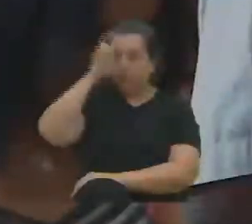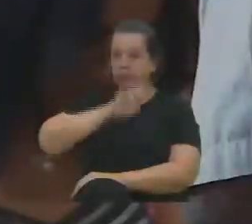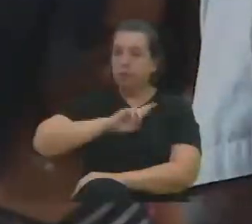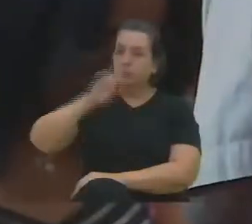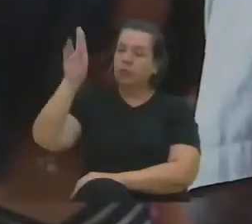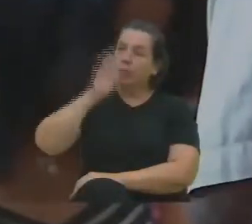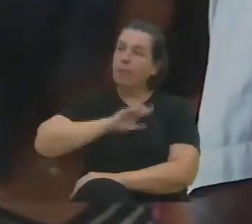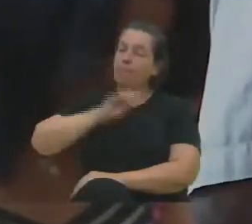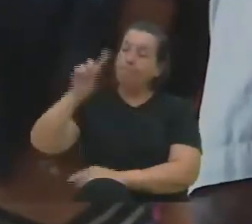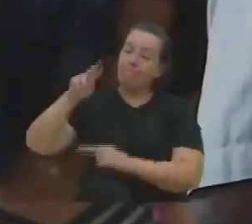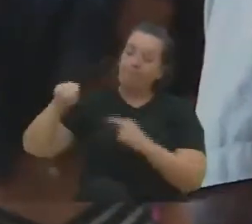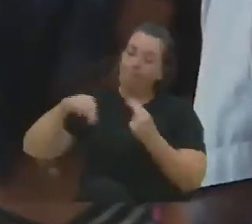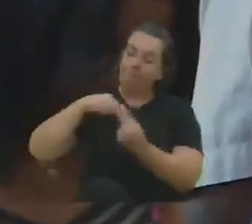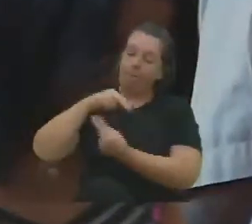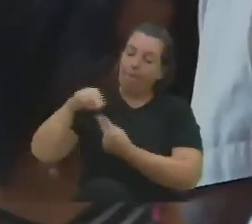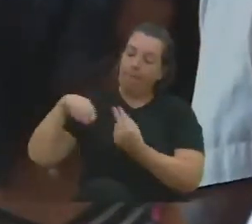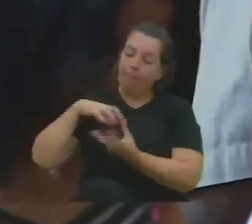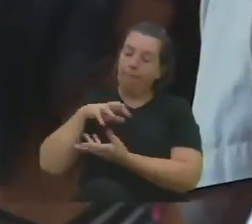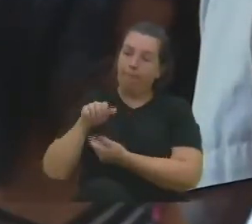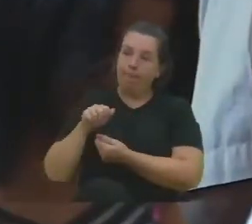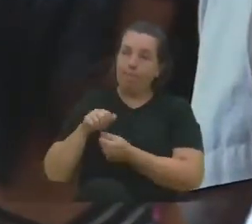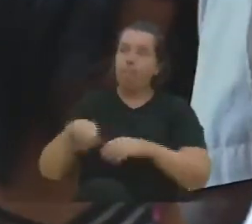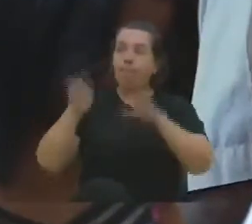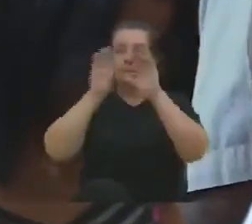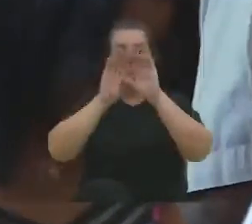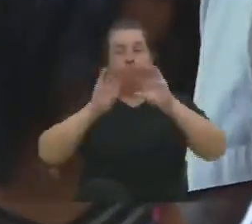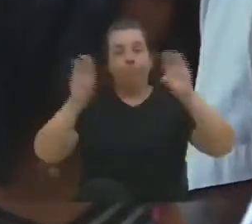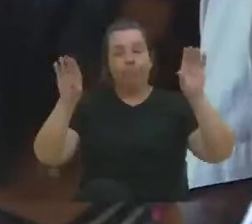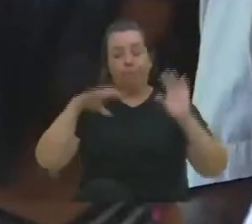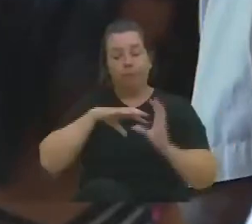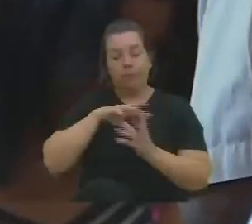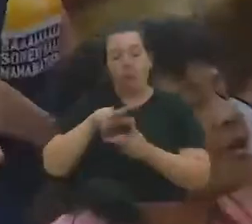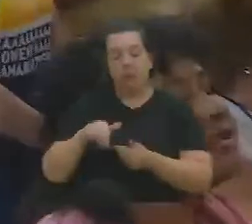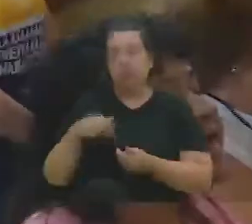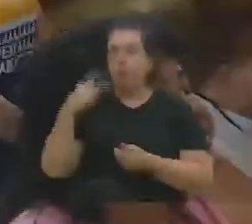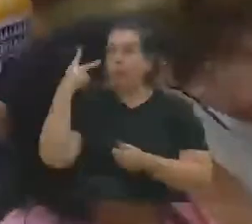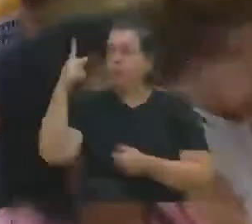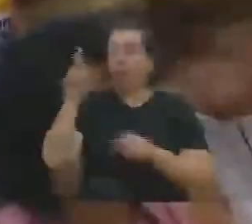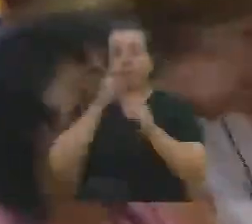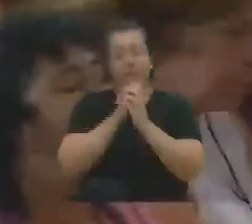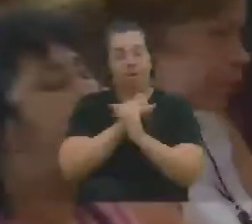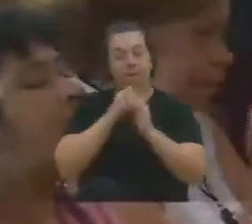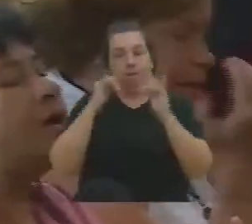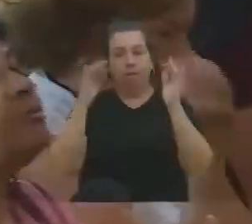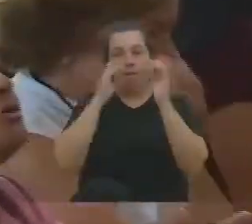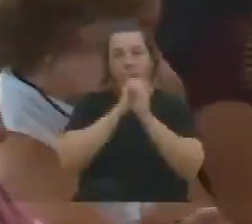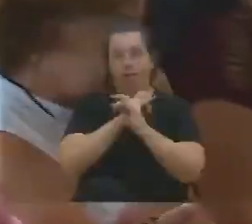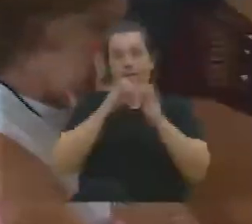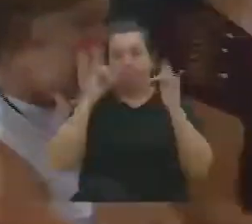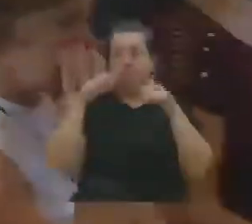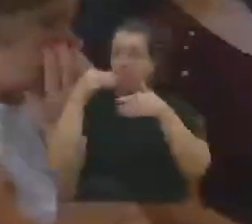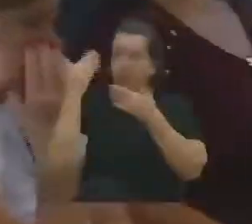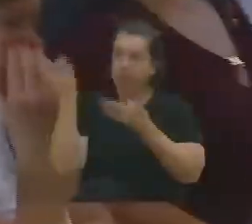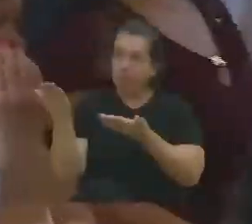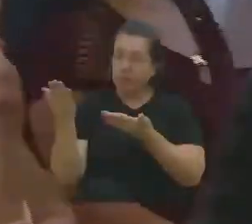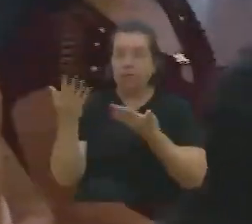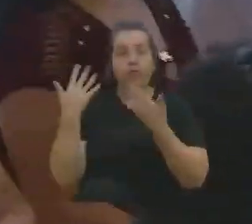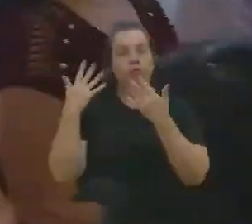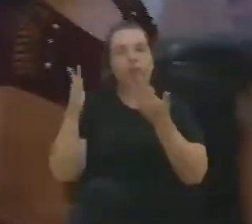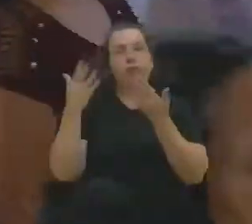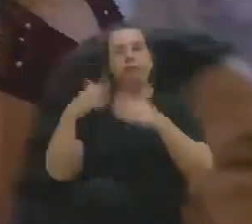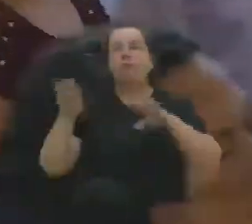Santo, Santo, Senhor Deus do Universo, o céu e a terra proclamam a vossa